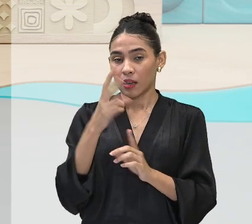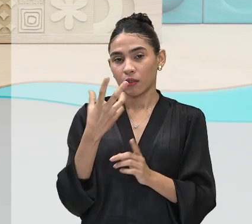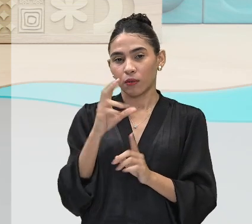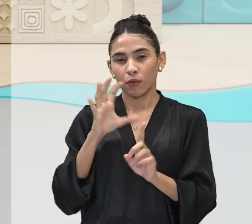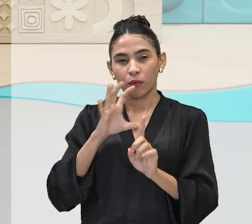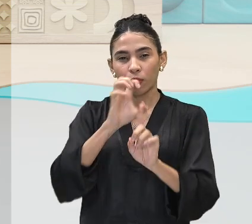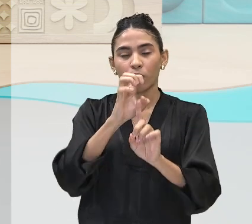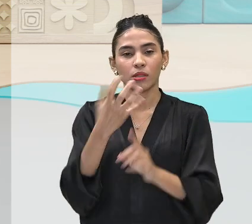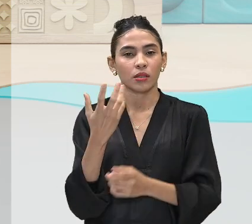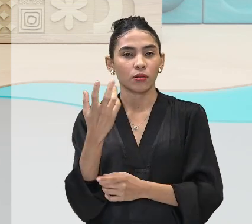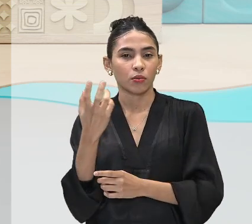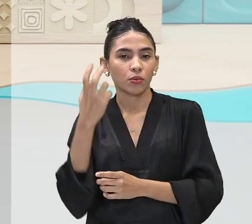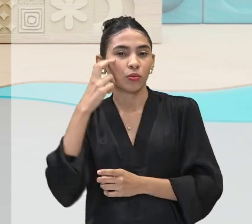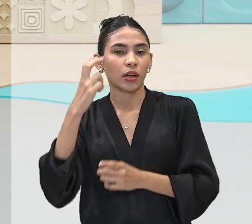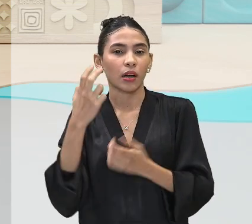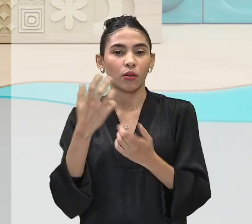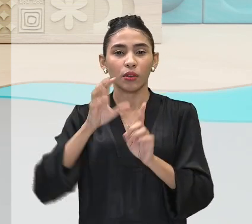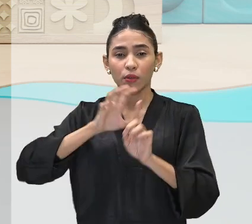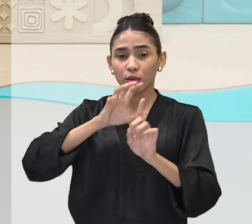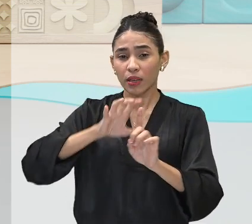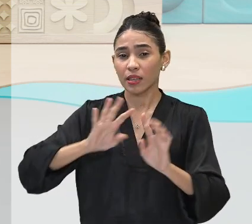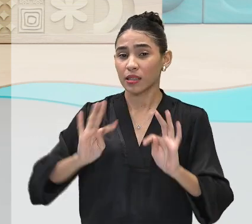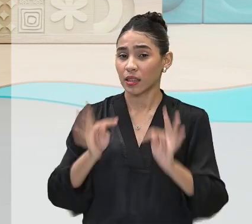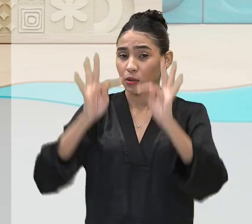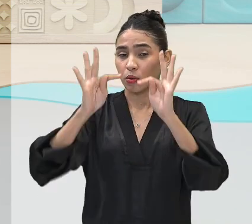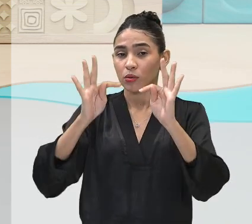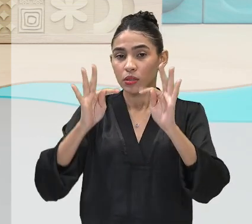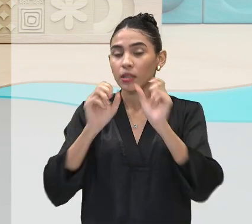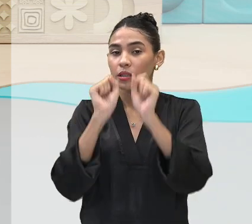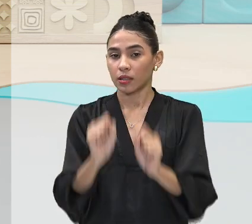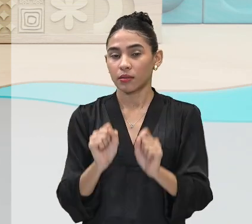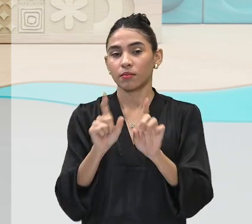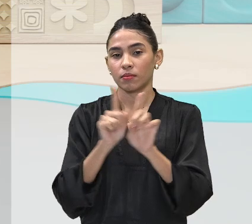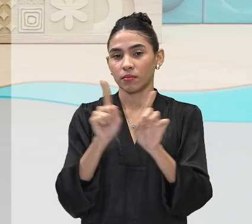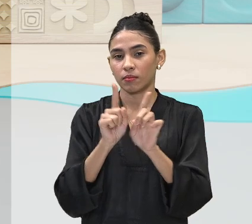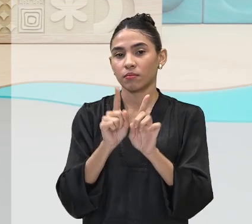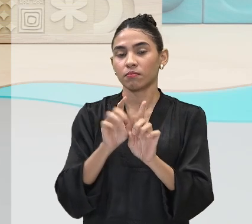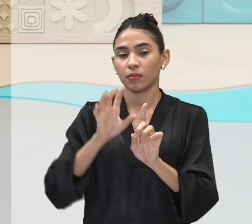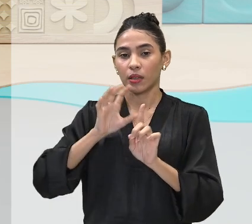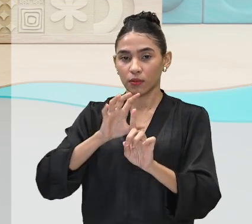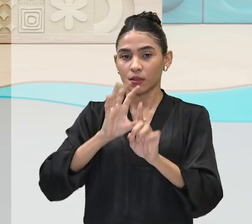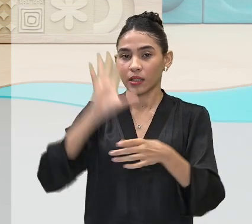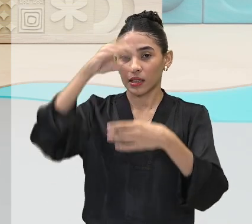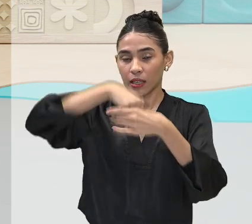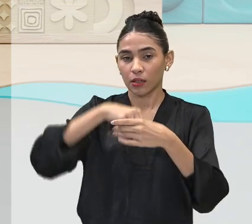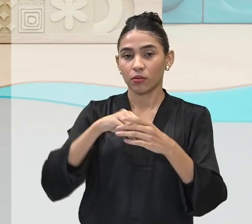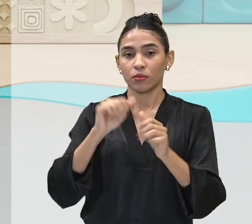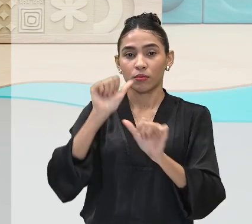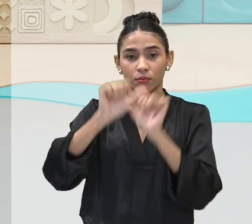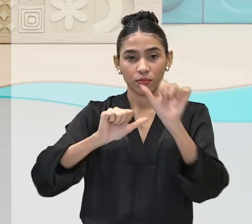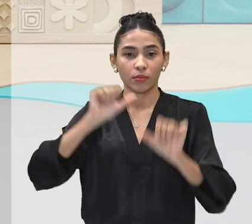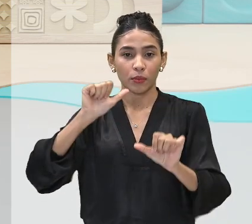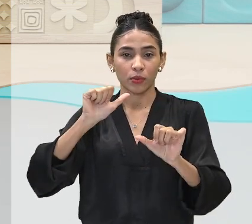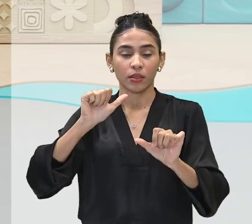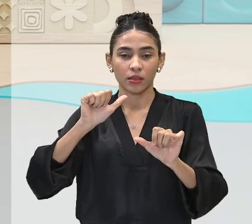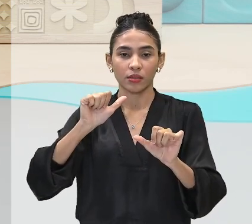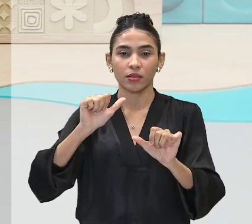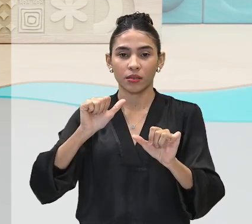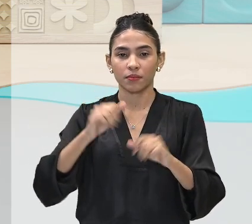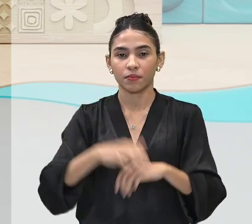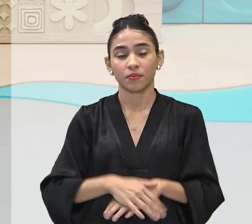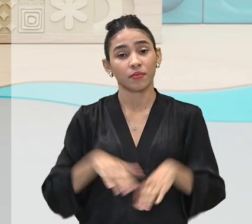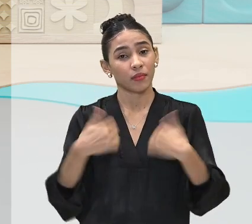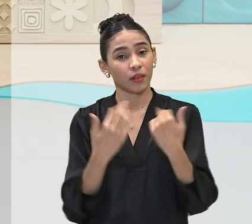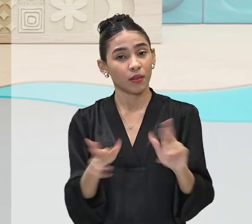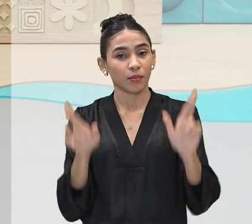influência, a criação de novas tecnologias, elas podem também influenciar nesse processo. Perfeito? Eu espero